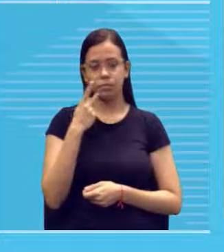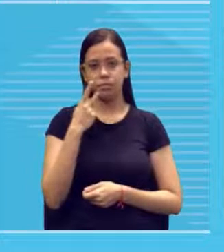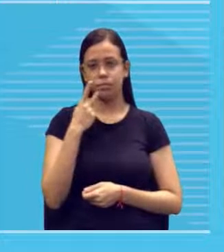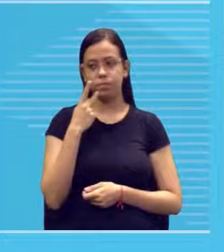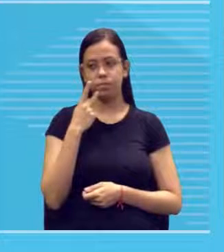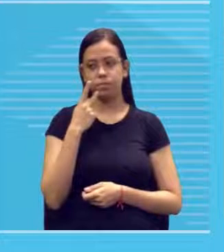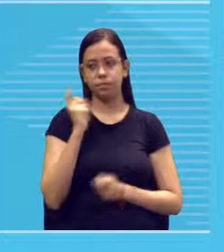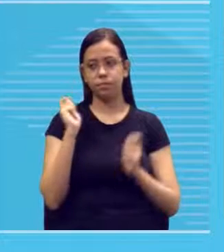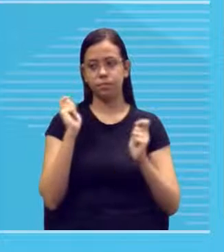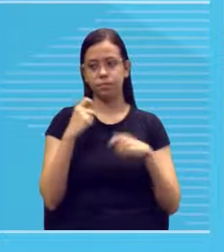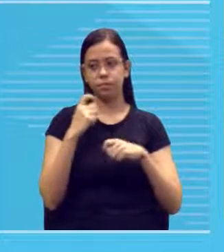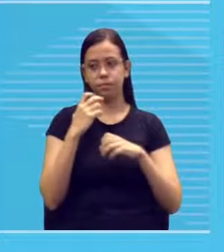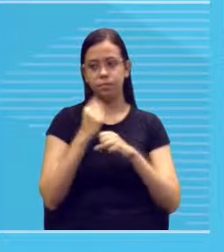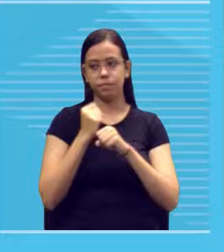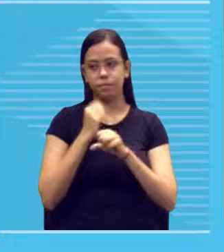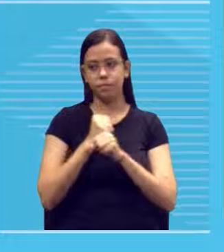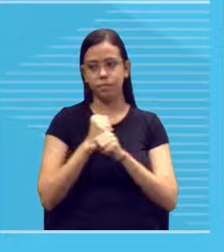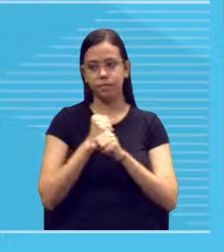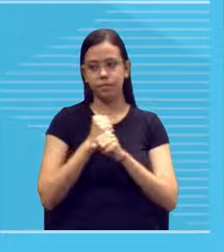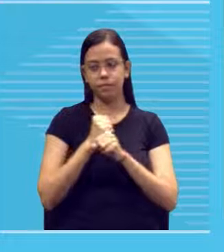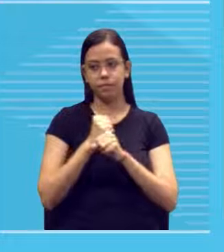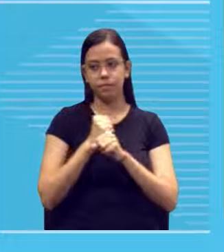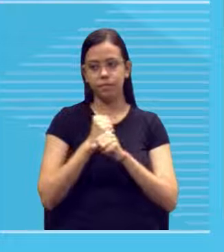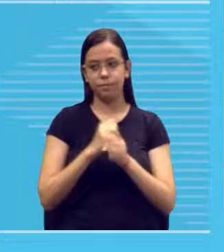para poder calcular